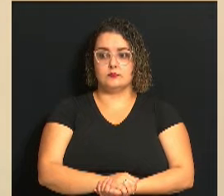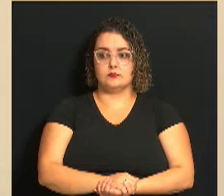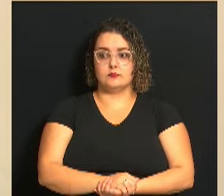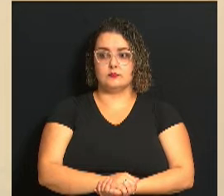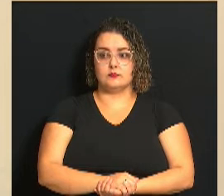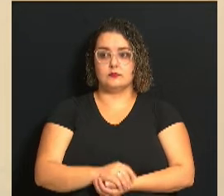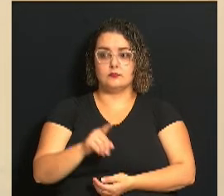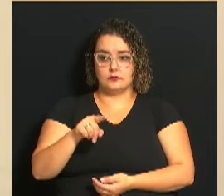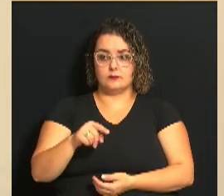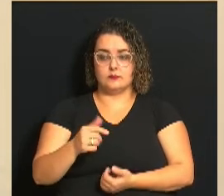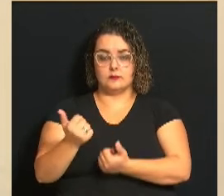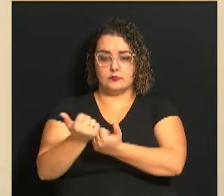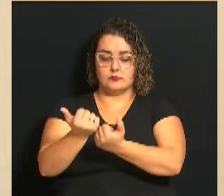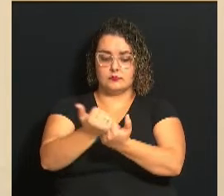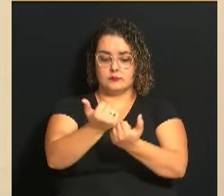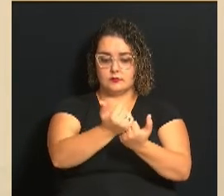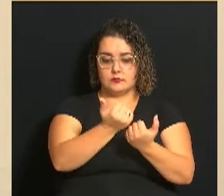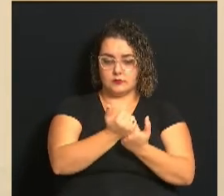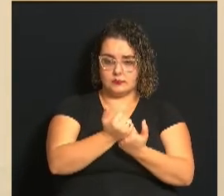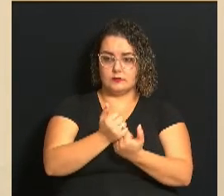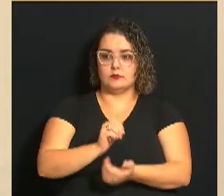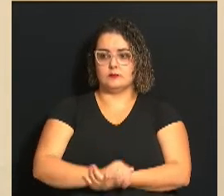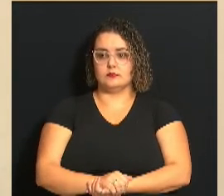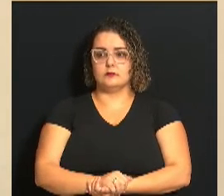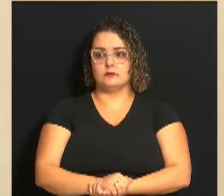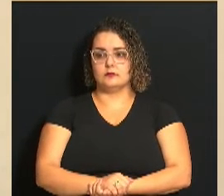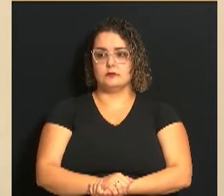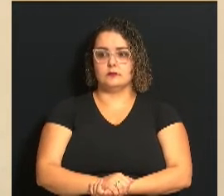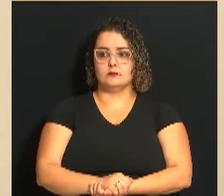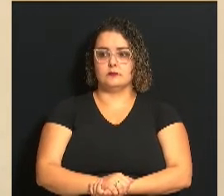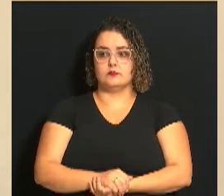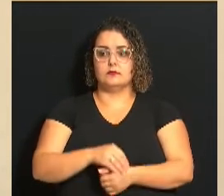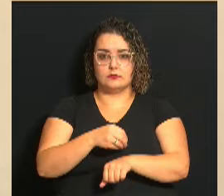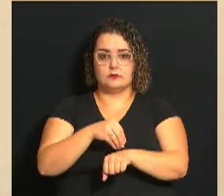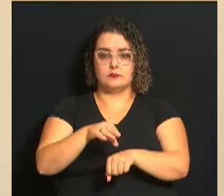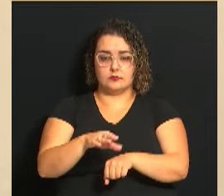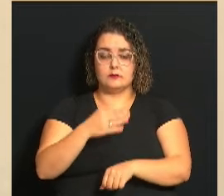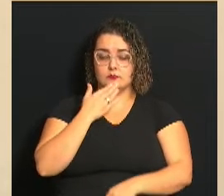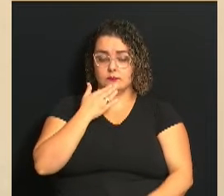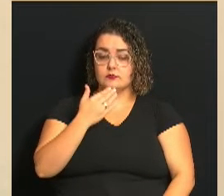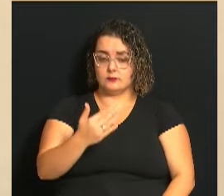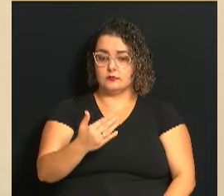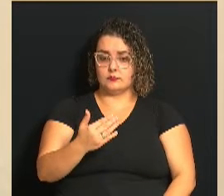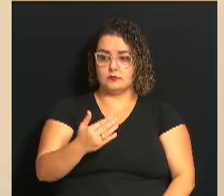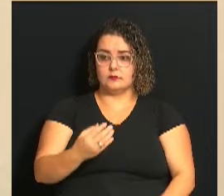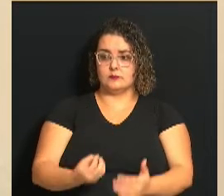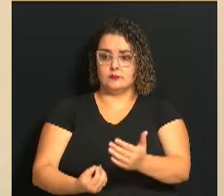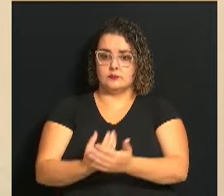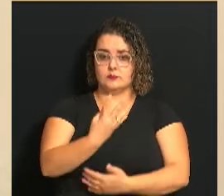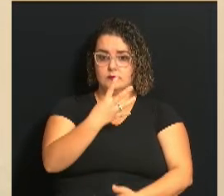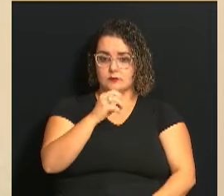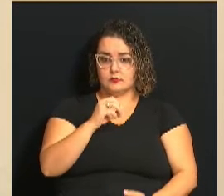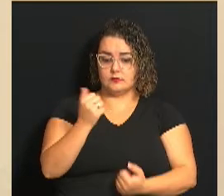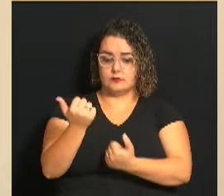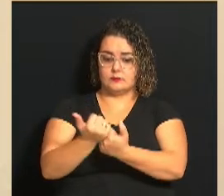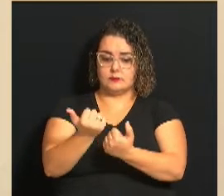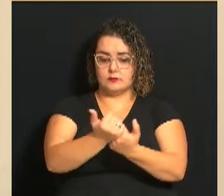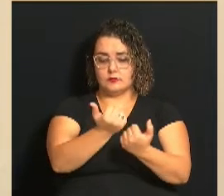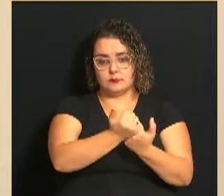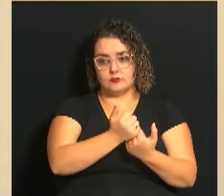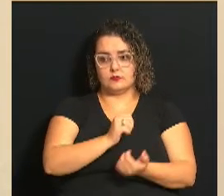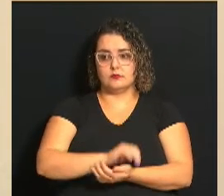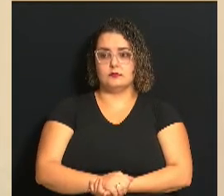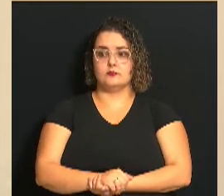esses cargos que a gente está encaminhando, essa solicitação da criação desses 40 cargos, é muito em